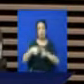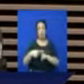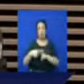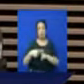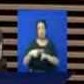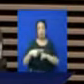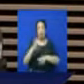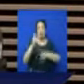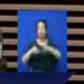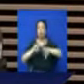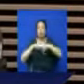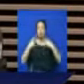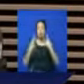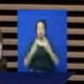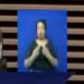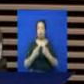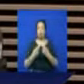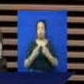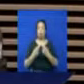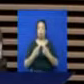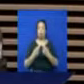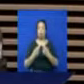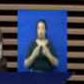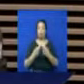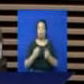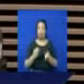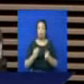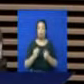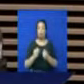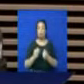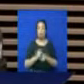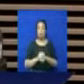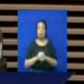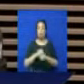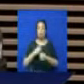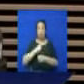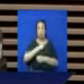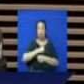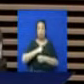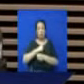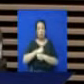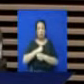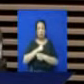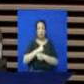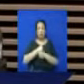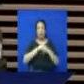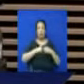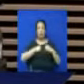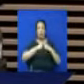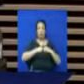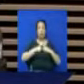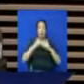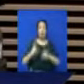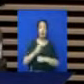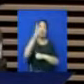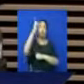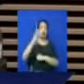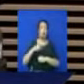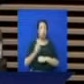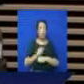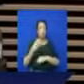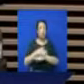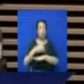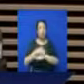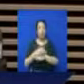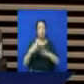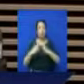se reunindo para adorar a Deus e pregar o evangelho da redenção. Nós fazemos parte dessa igreja universal, católica, se